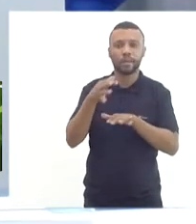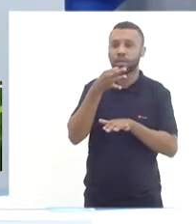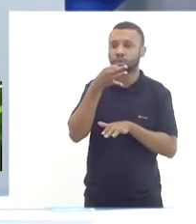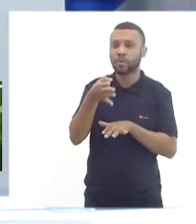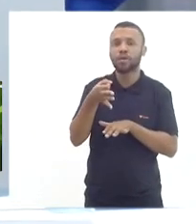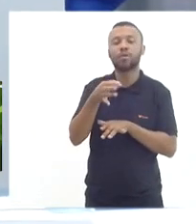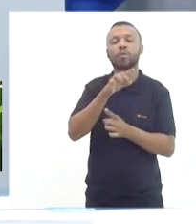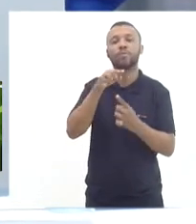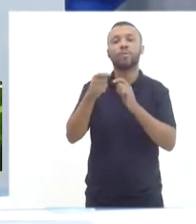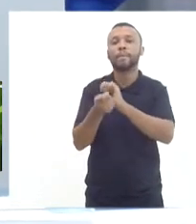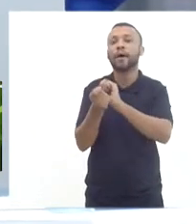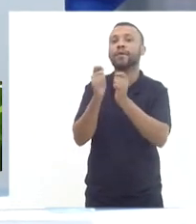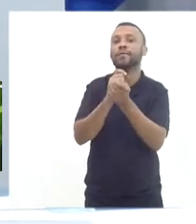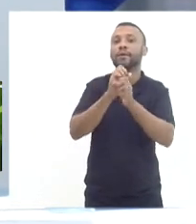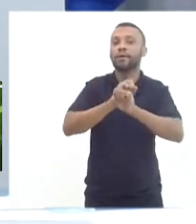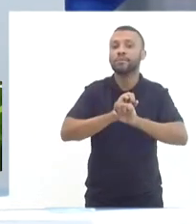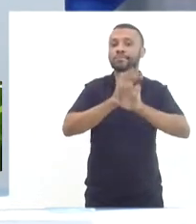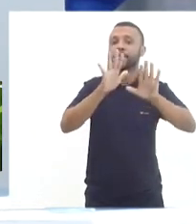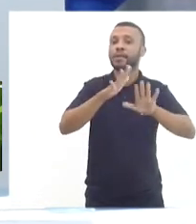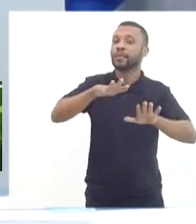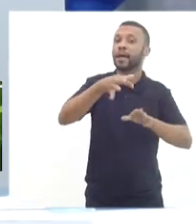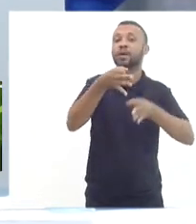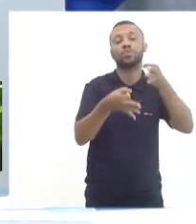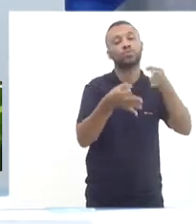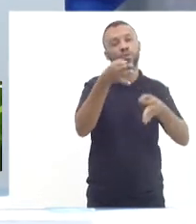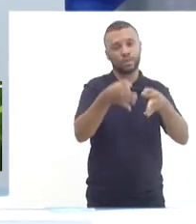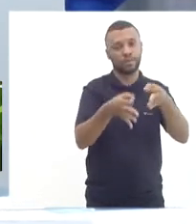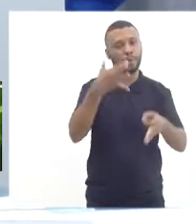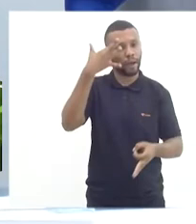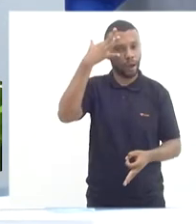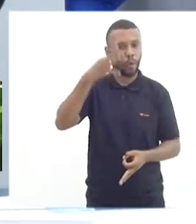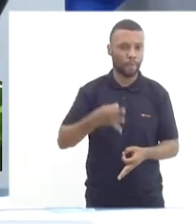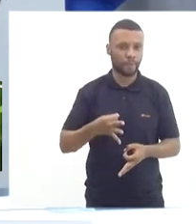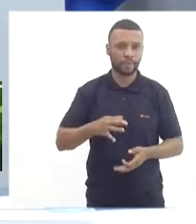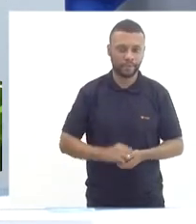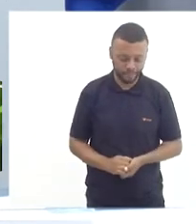traduzir melhor juridicamente essa compreensão.